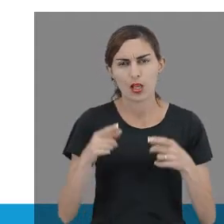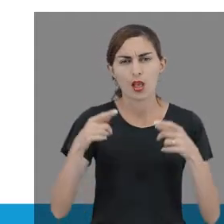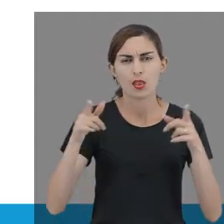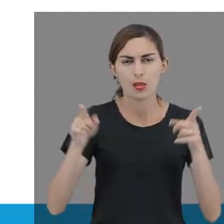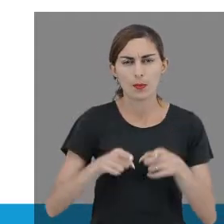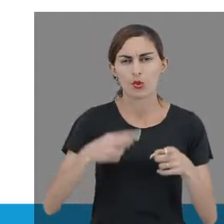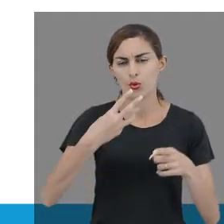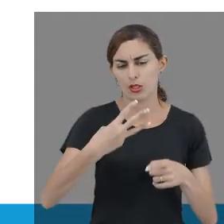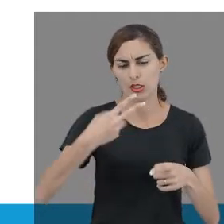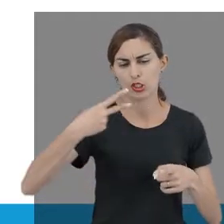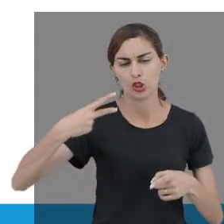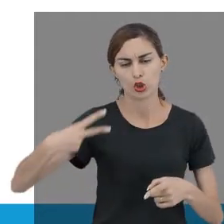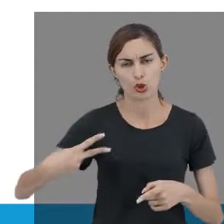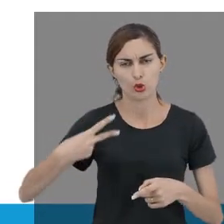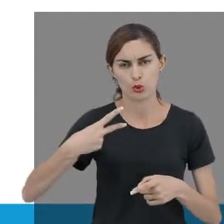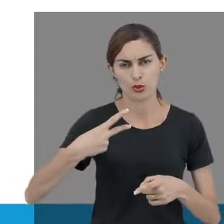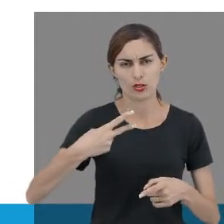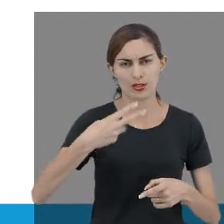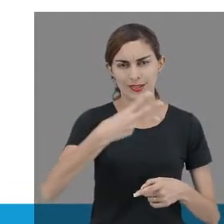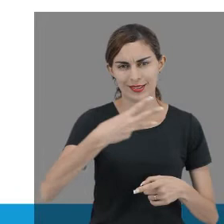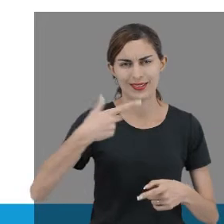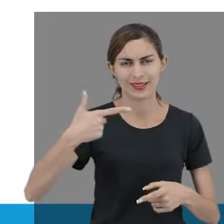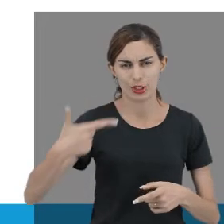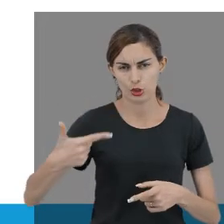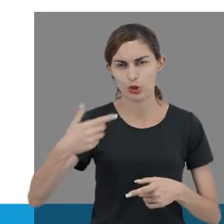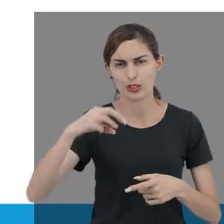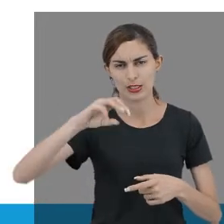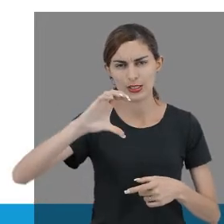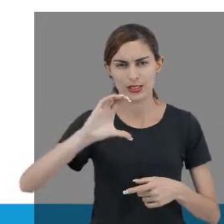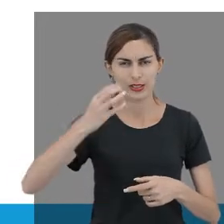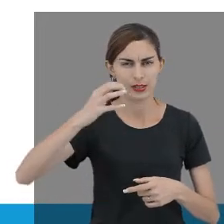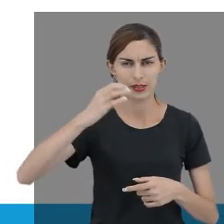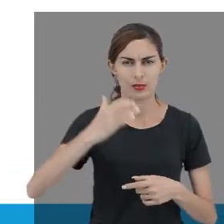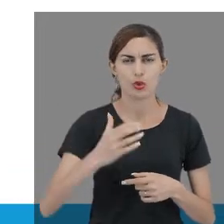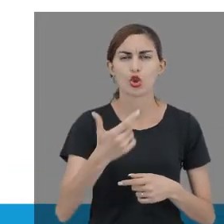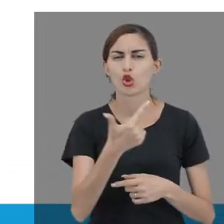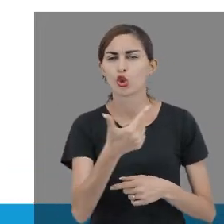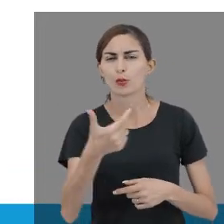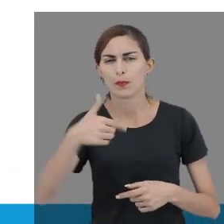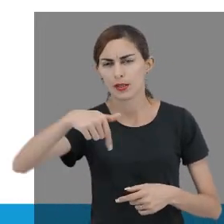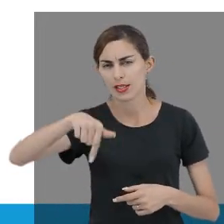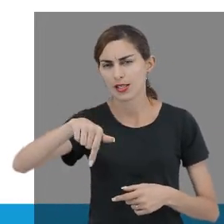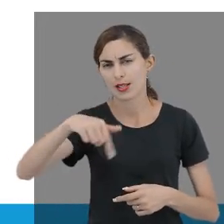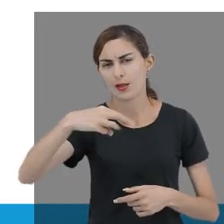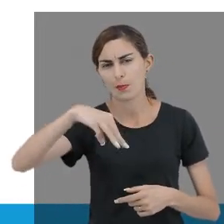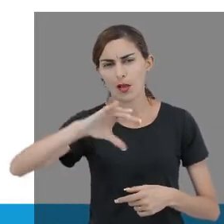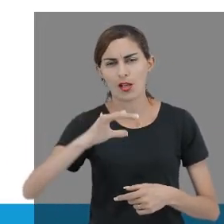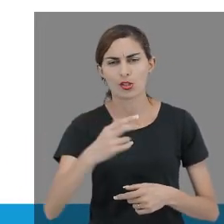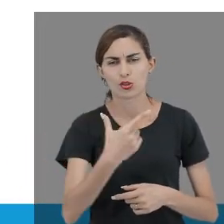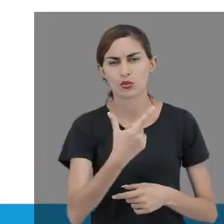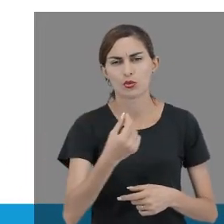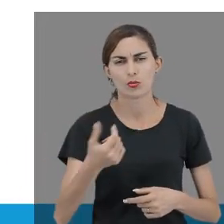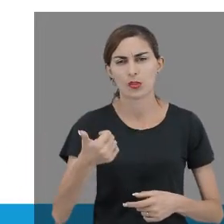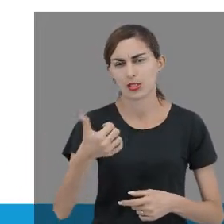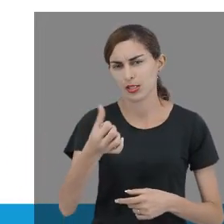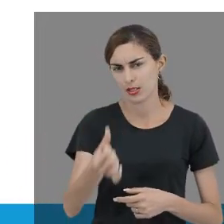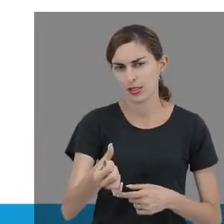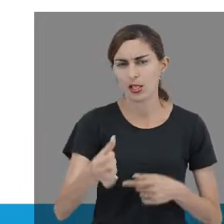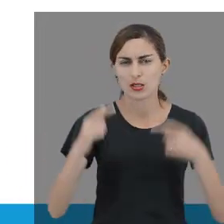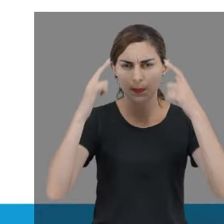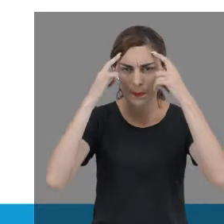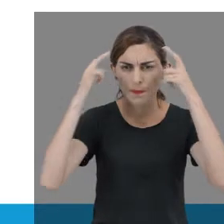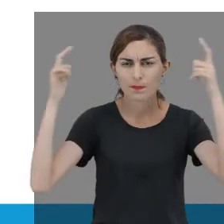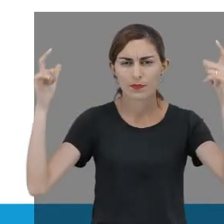centímetros. E em 2016, em março, chegamos a um perímetro que se aproxima do